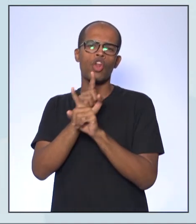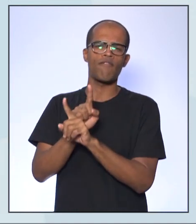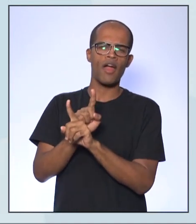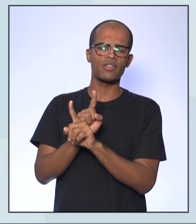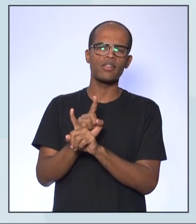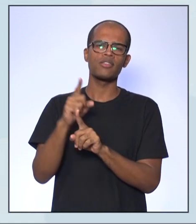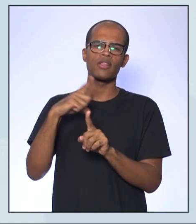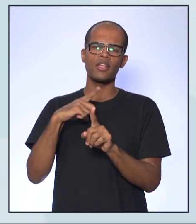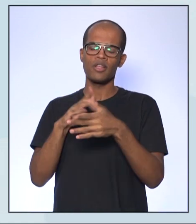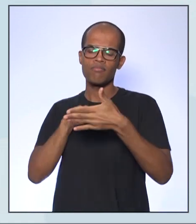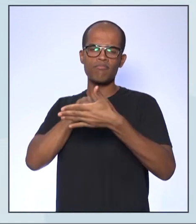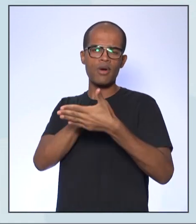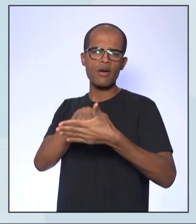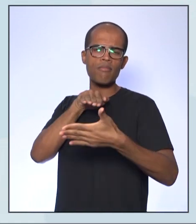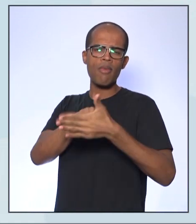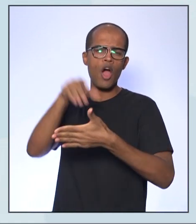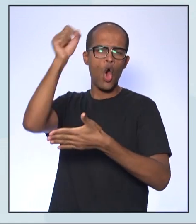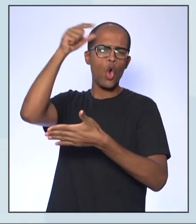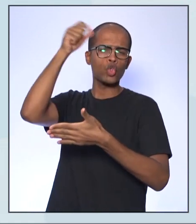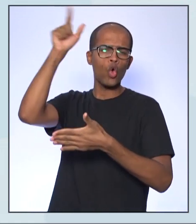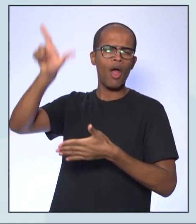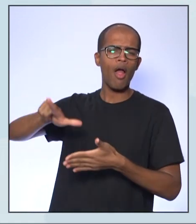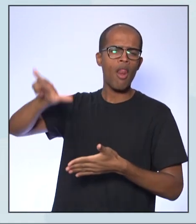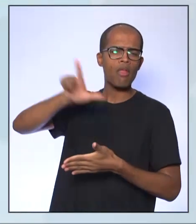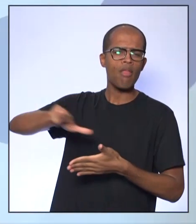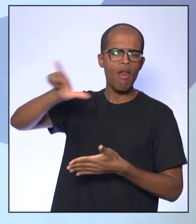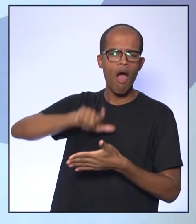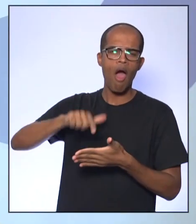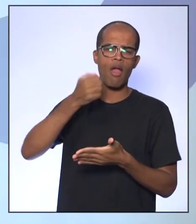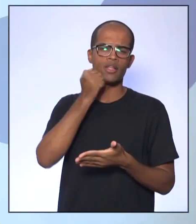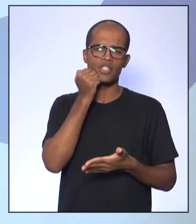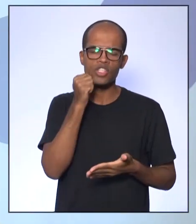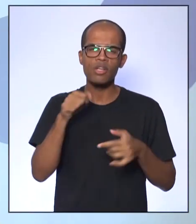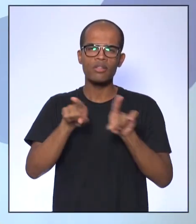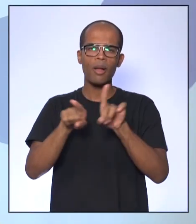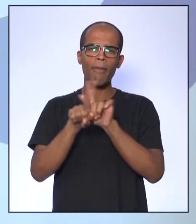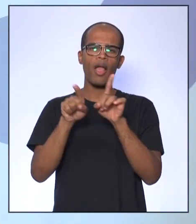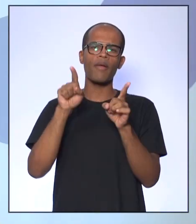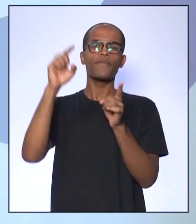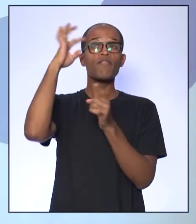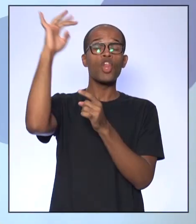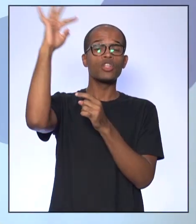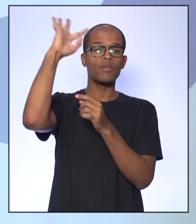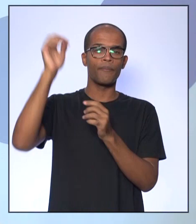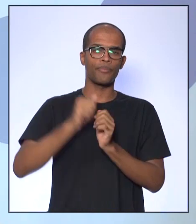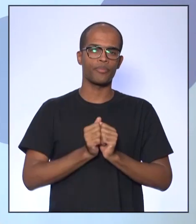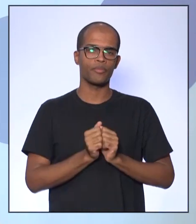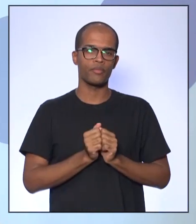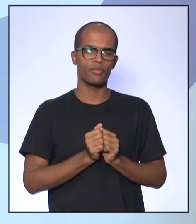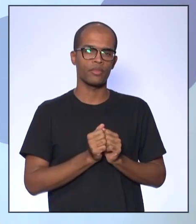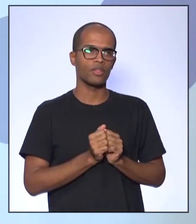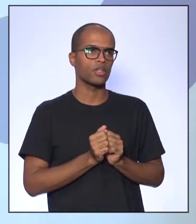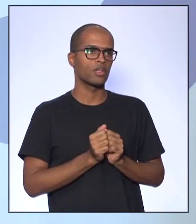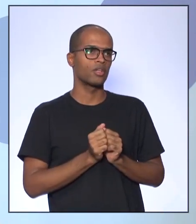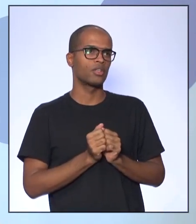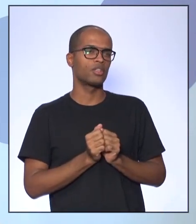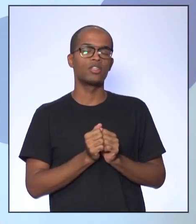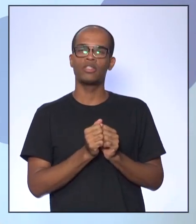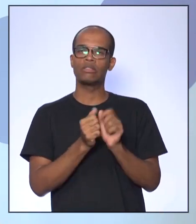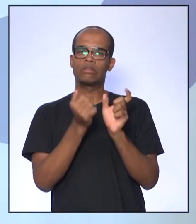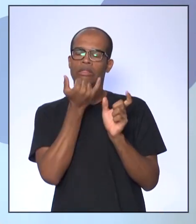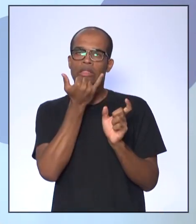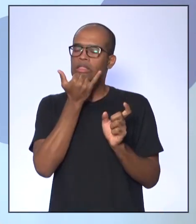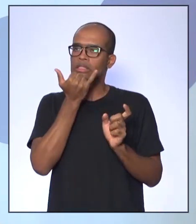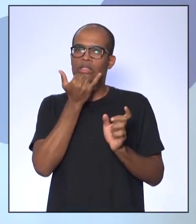impedem o progresso da nossa cultura literária, científica e filosófica. Peço desculpas aí se travou alguma palavrinha, mas então, ler